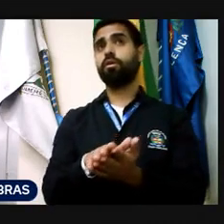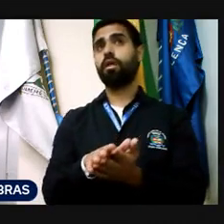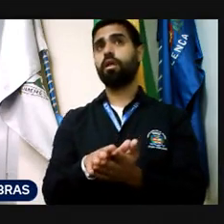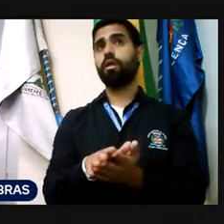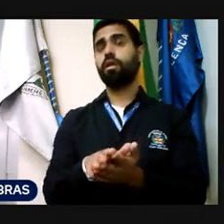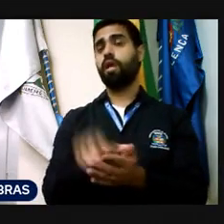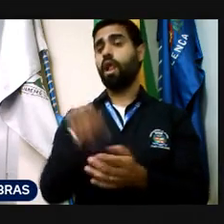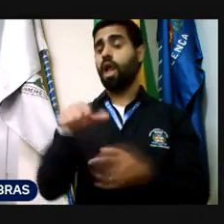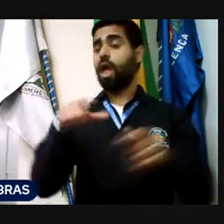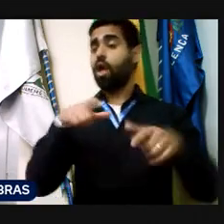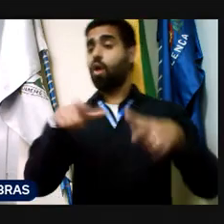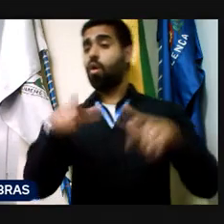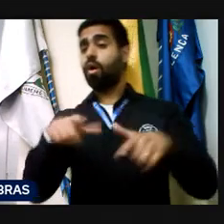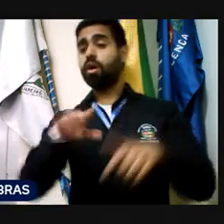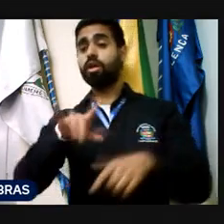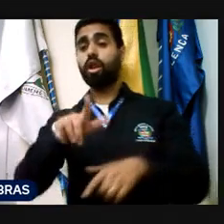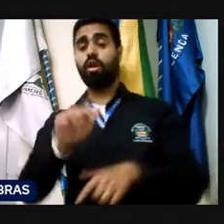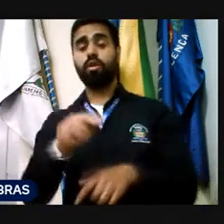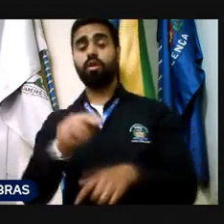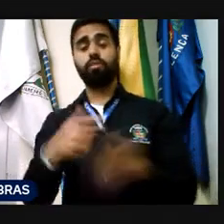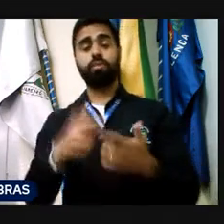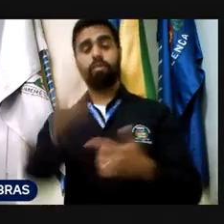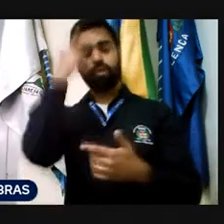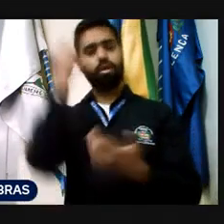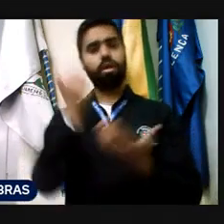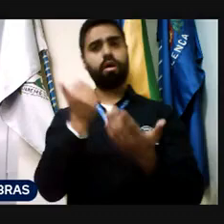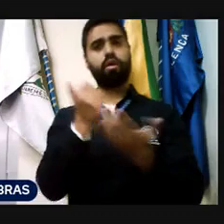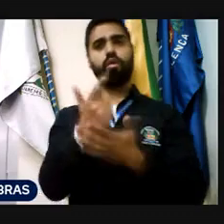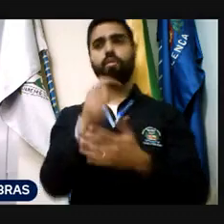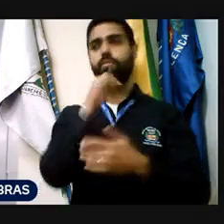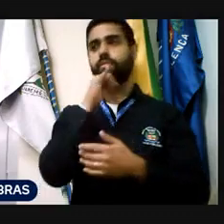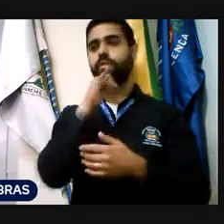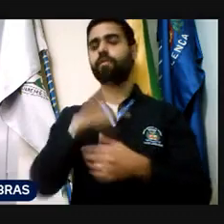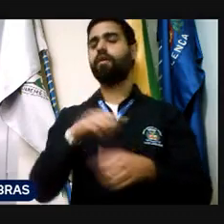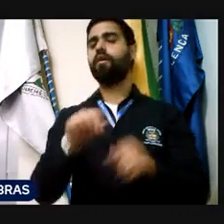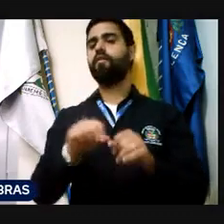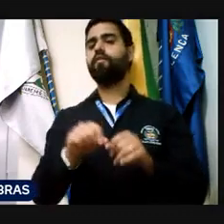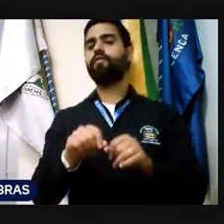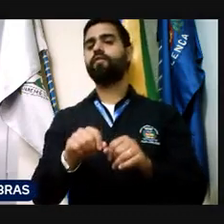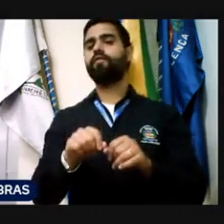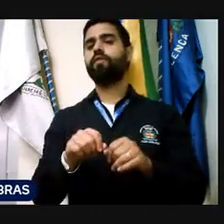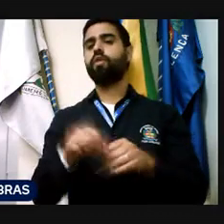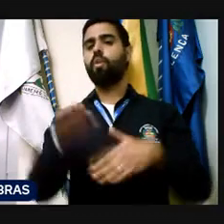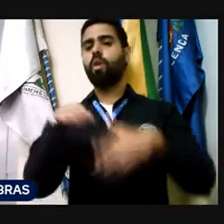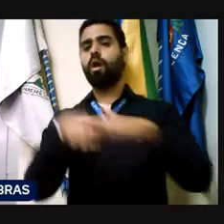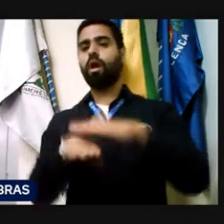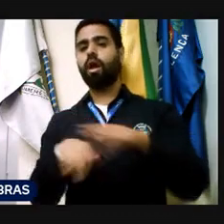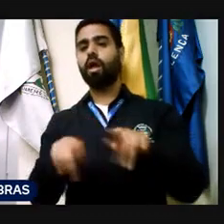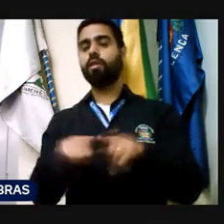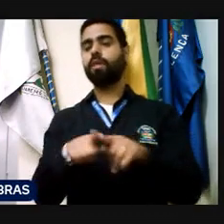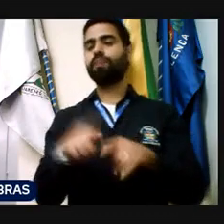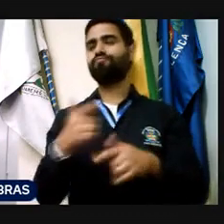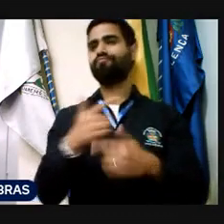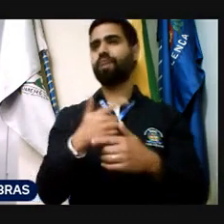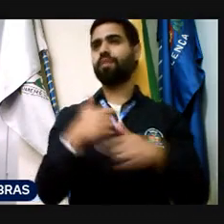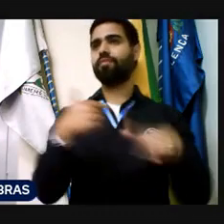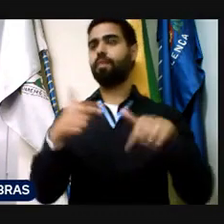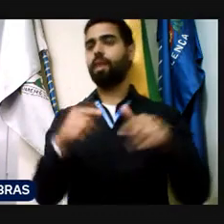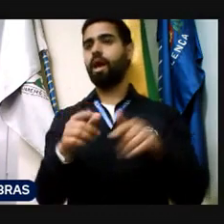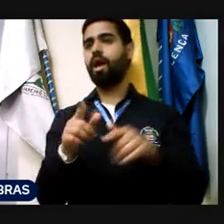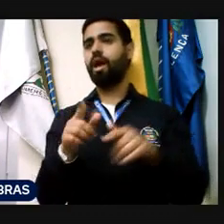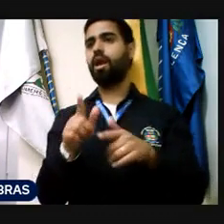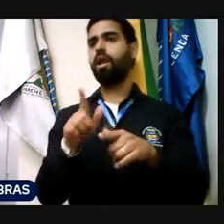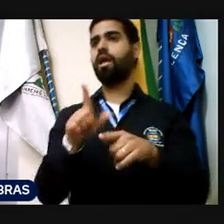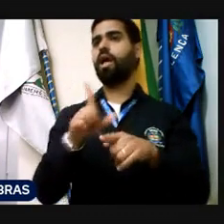comercial, porque o cara comprou uma casa, um terreno, fez uma garagem grande, ficou desempregado, aluga para fazer um